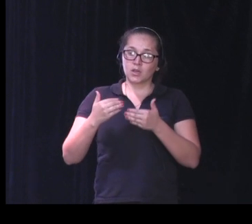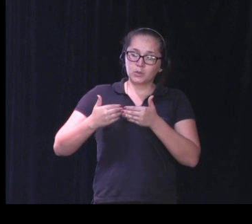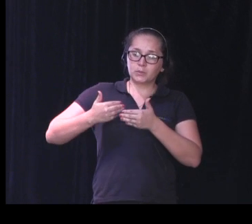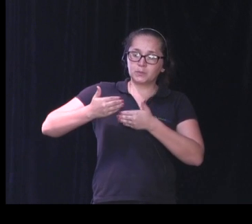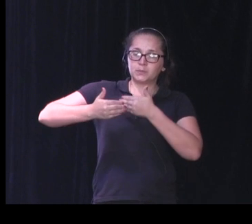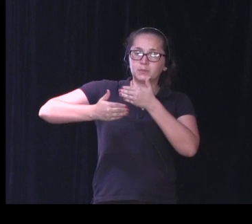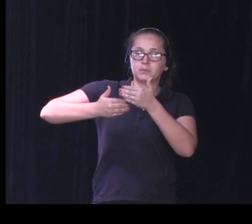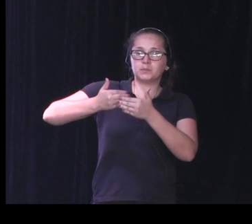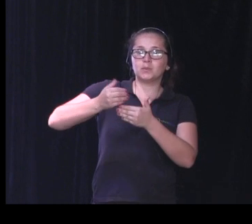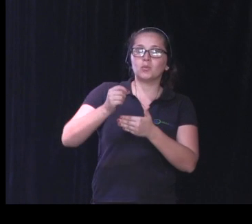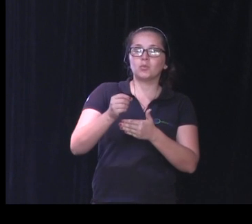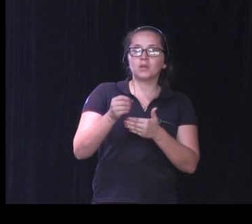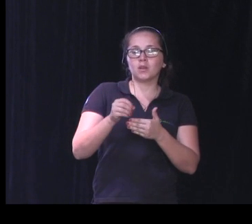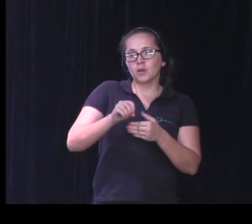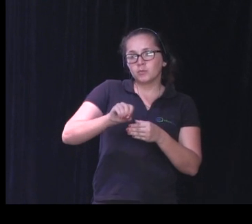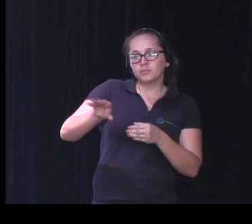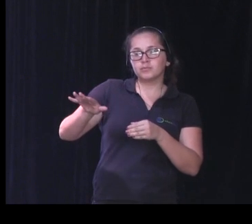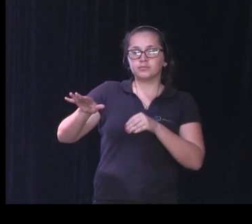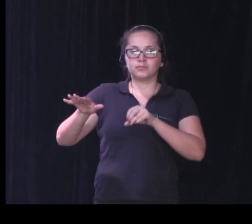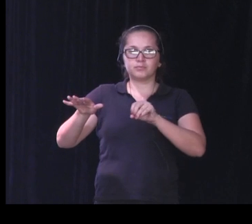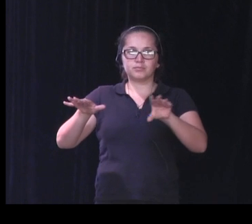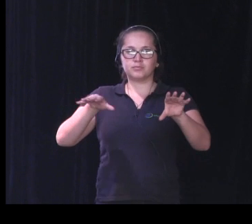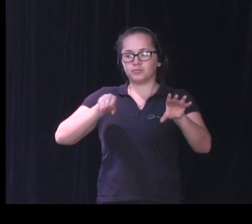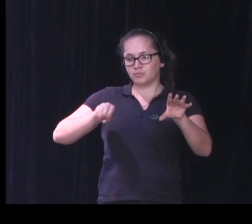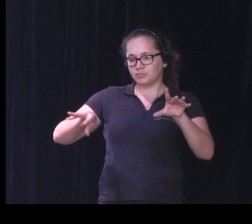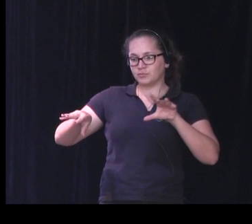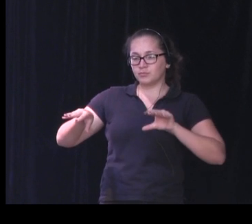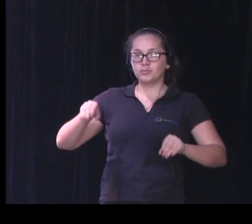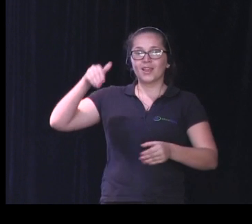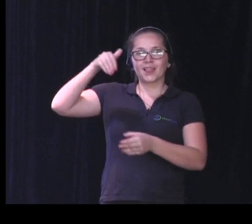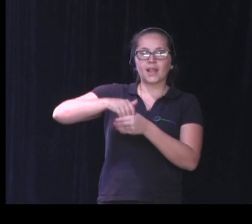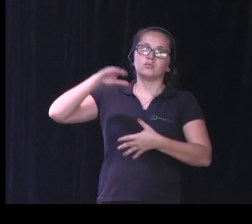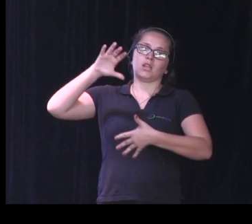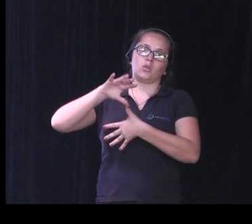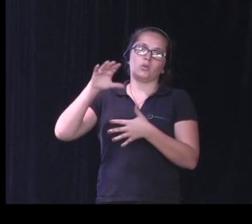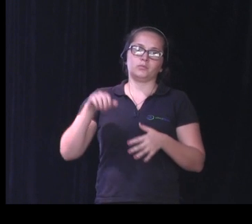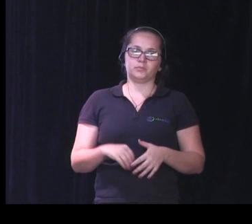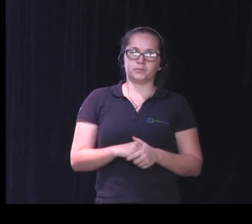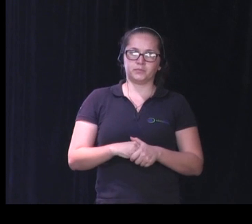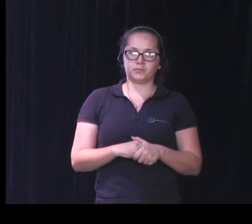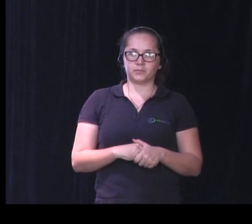foram aos poucos se distribuindo o território.